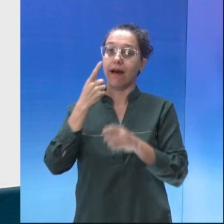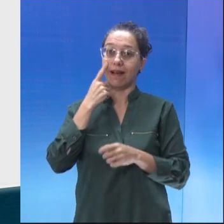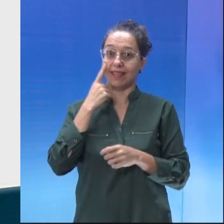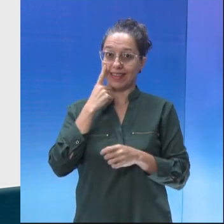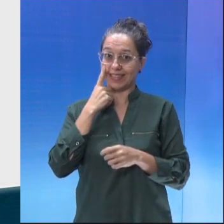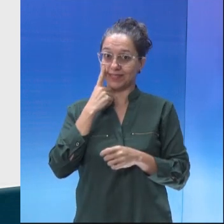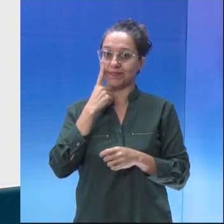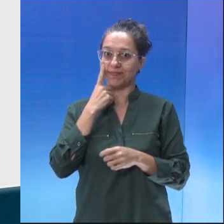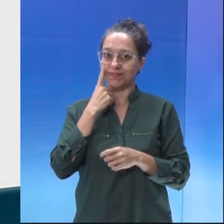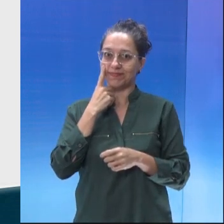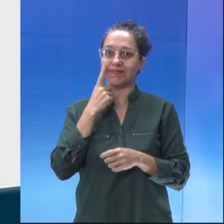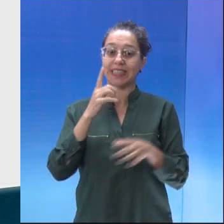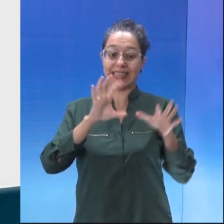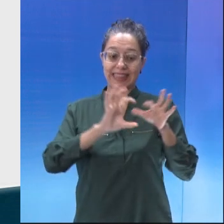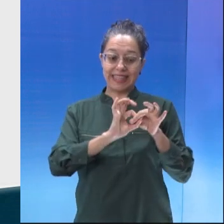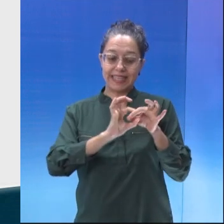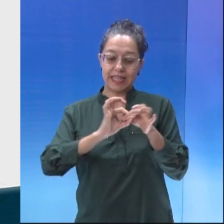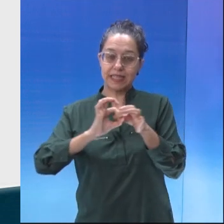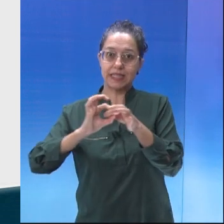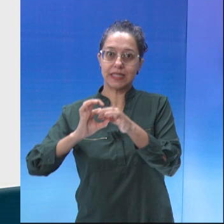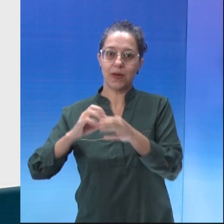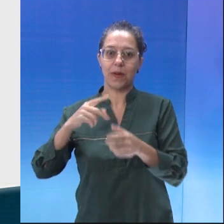até aproximar aqui, ligação